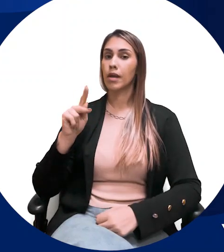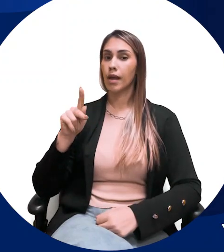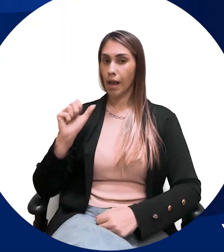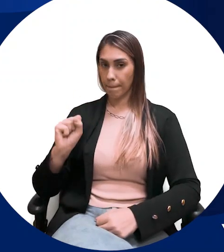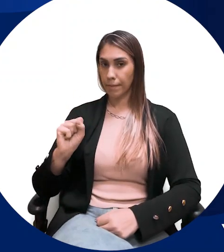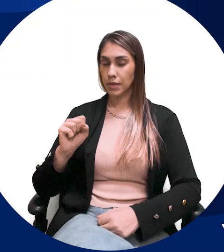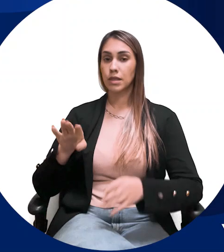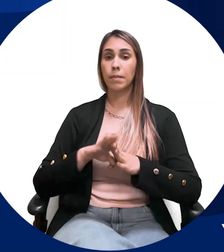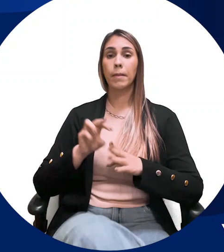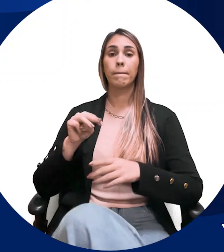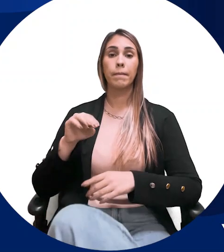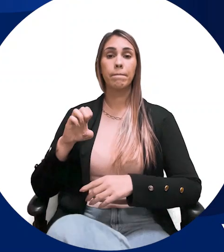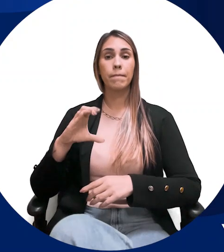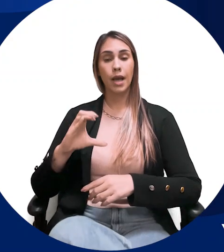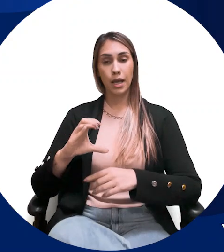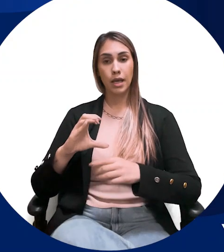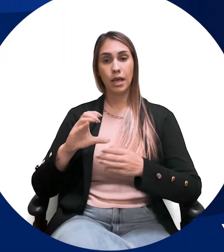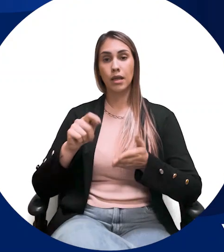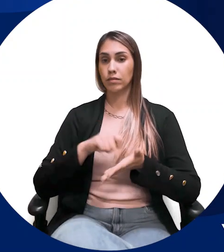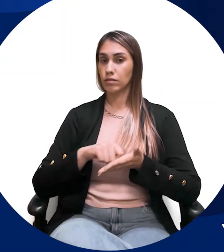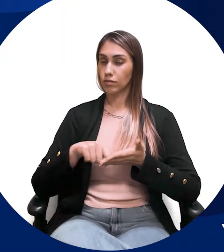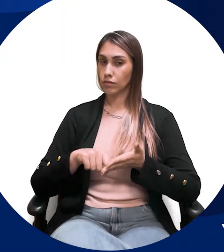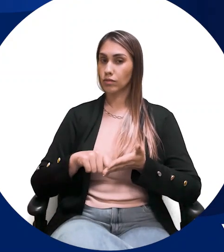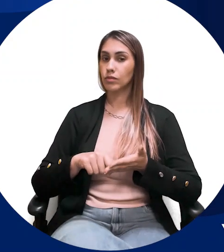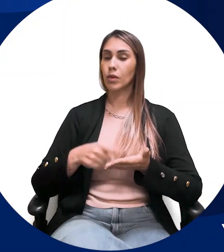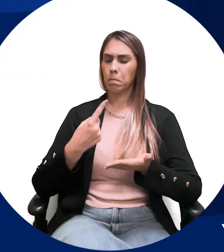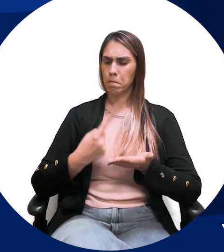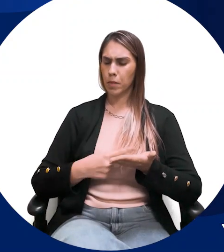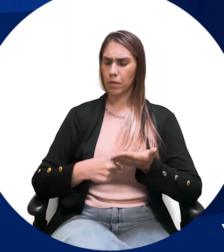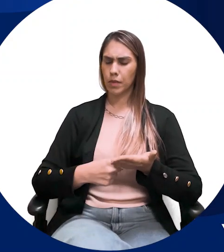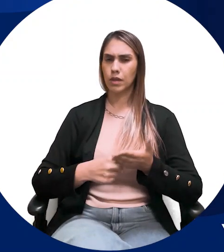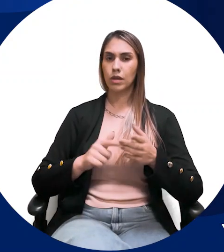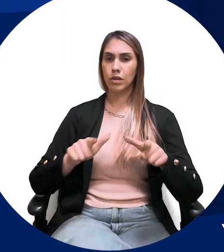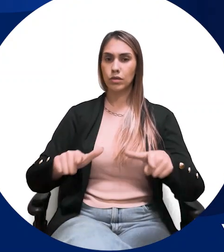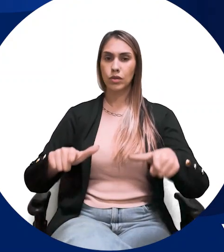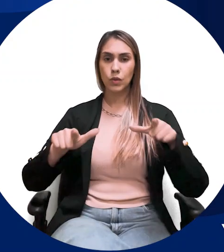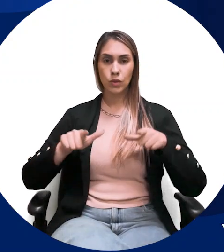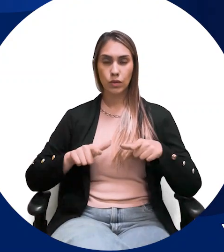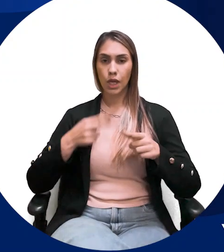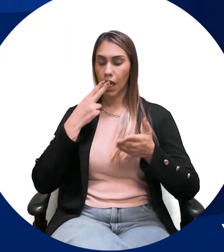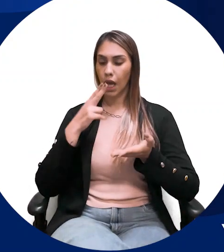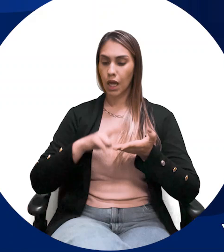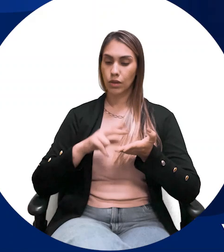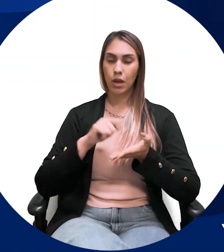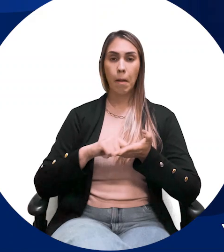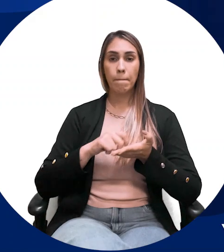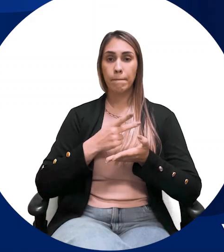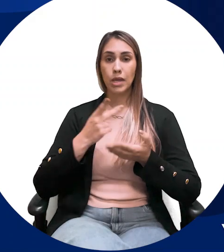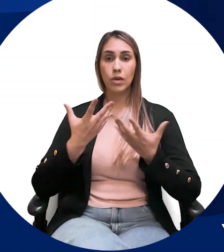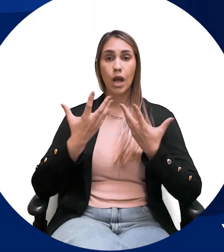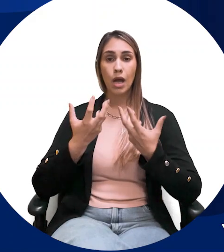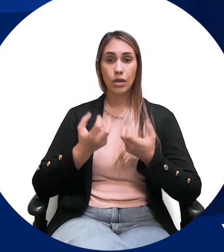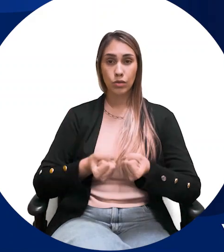e reconhecido pelo MEC. 10. Termo de compromisso de apresentação de diploma com firma reconhecida em cartório,